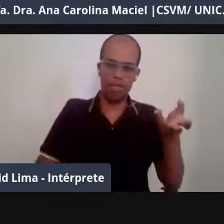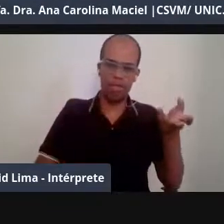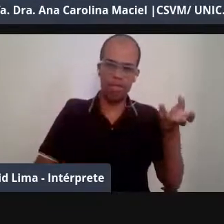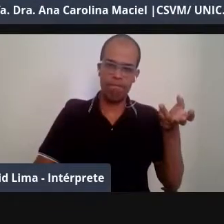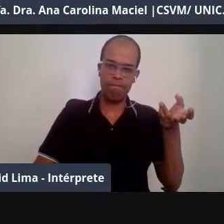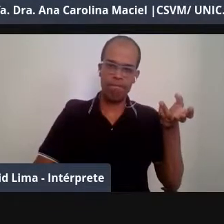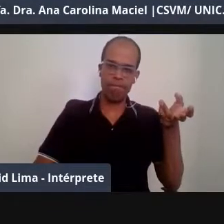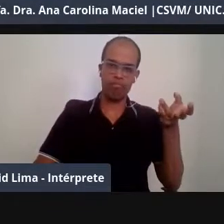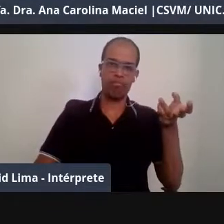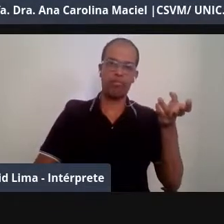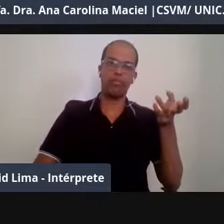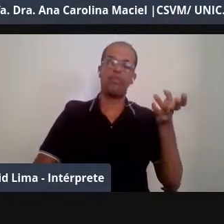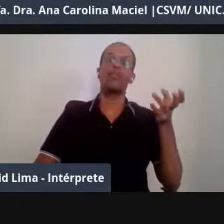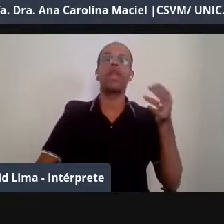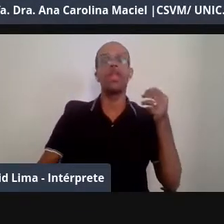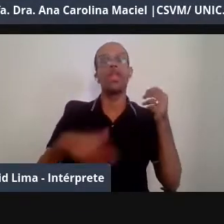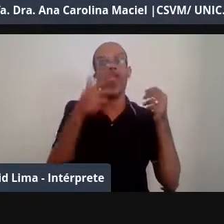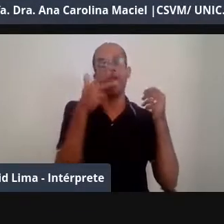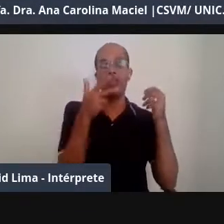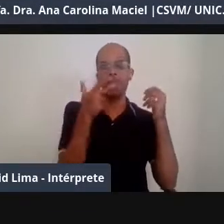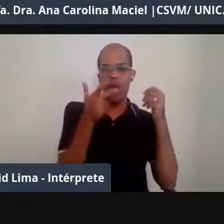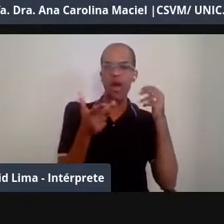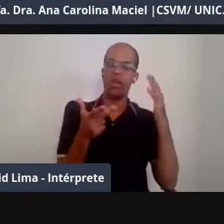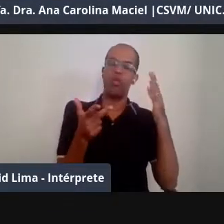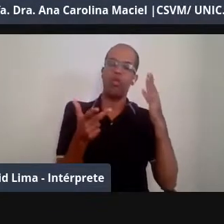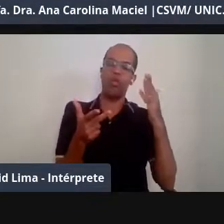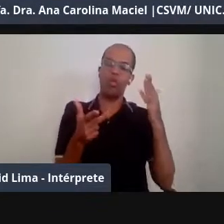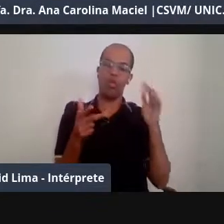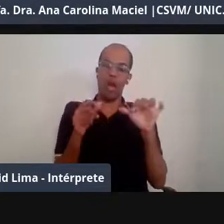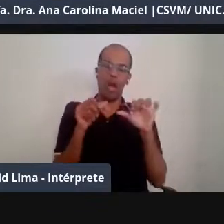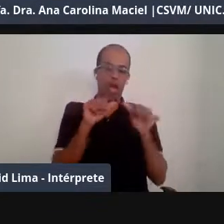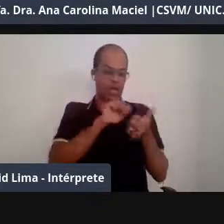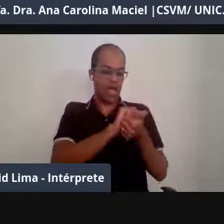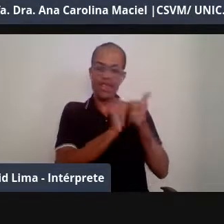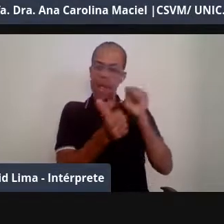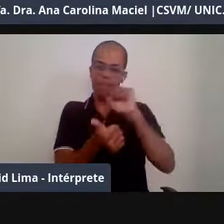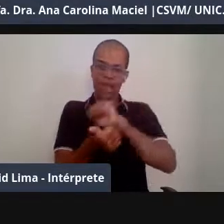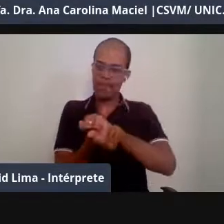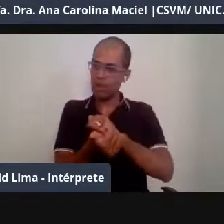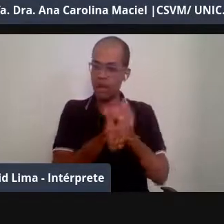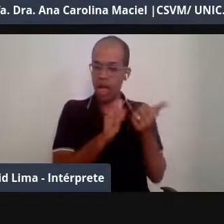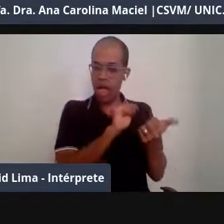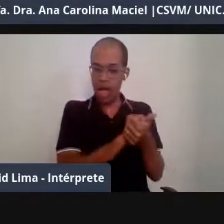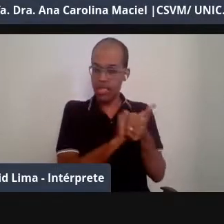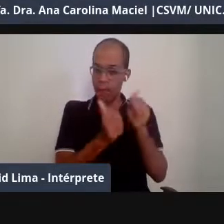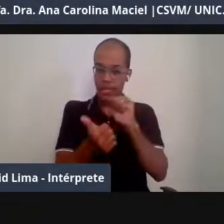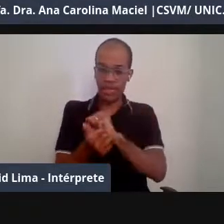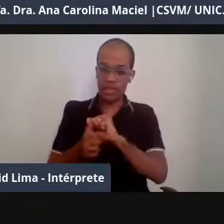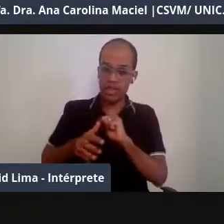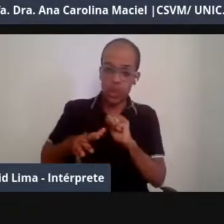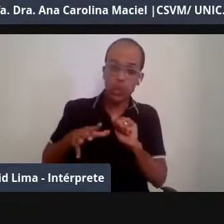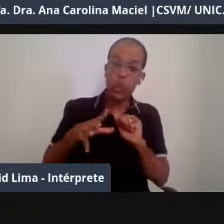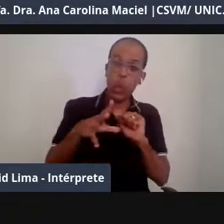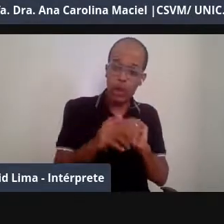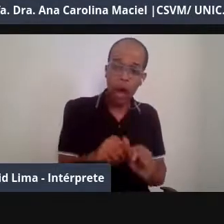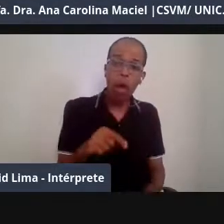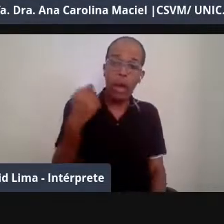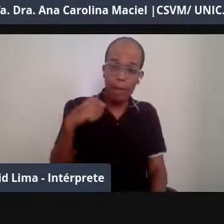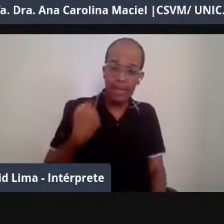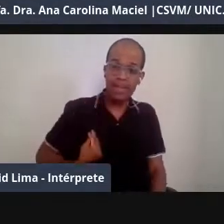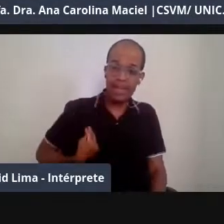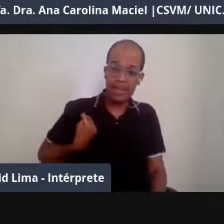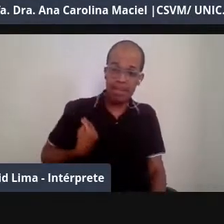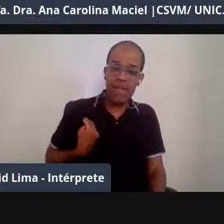ser migrante, da perspectiva do migrante, essa reinvenção total, né, esse 360 que eles têm que dar na vida, é um